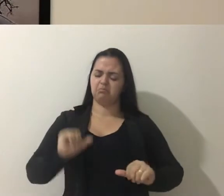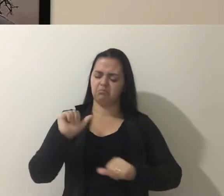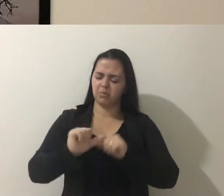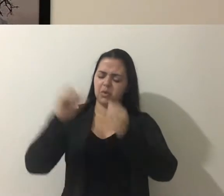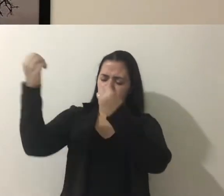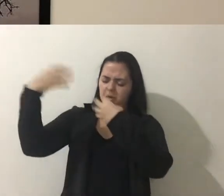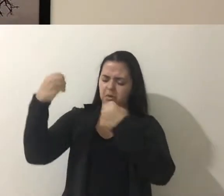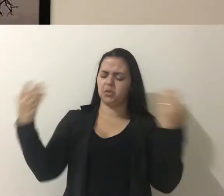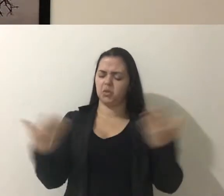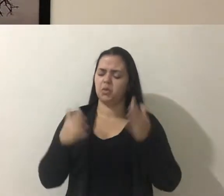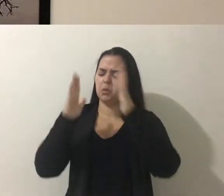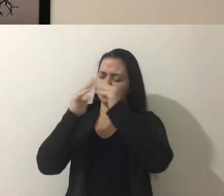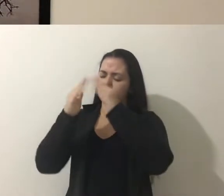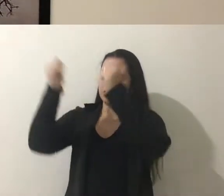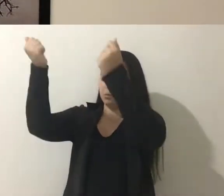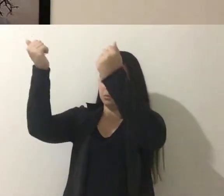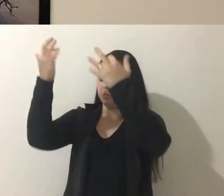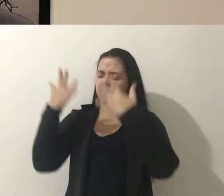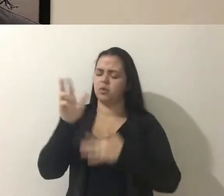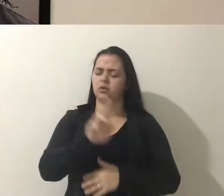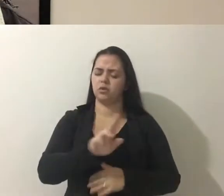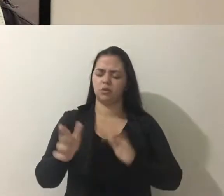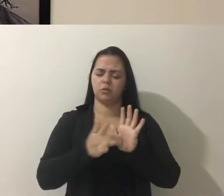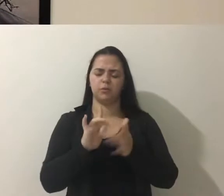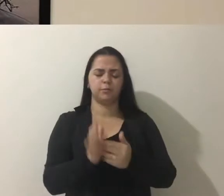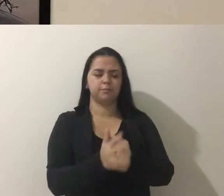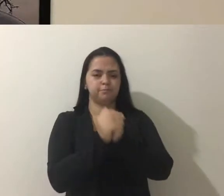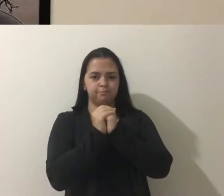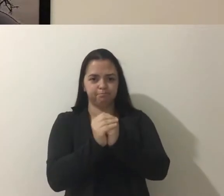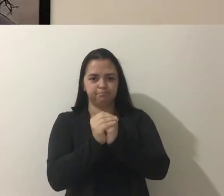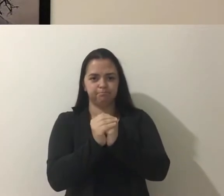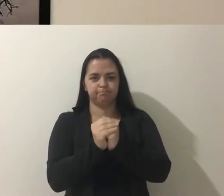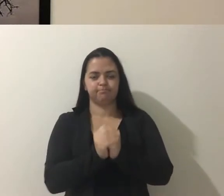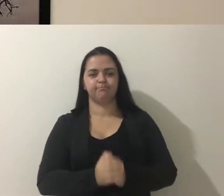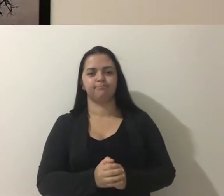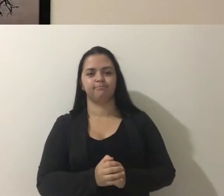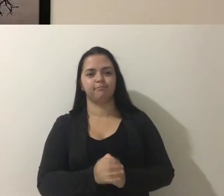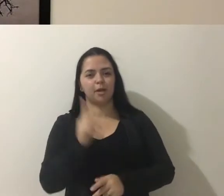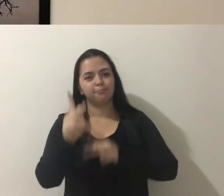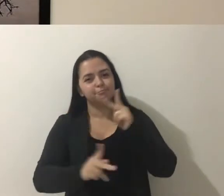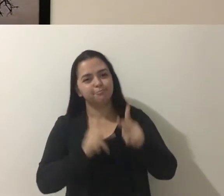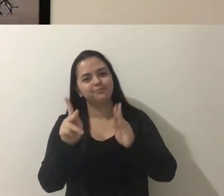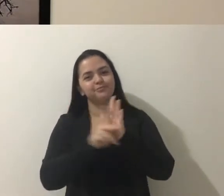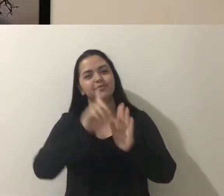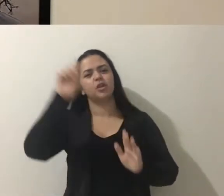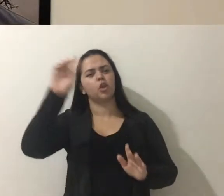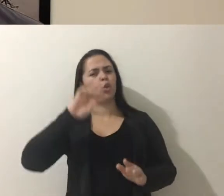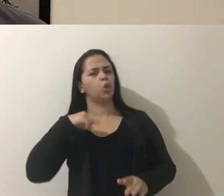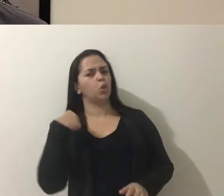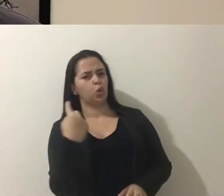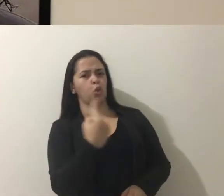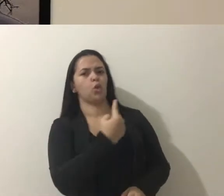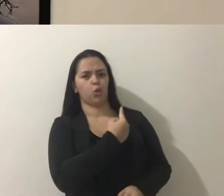pedimos a tua bênção em nome de Jesus. Amém. Povo de Deus,